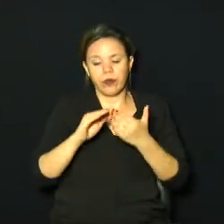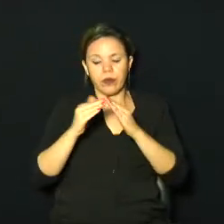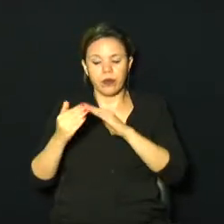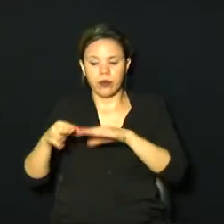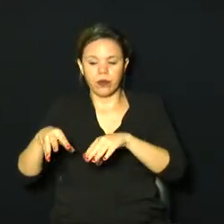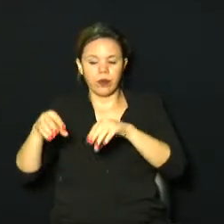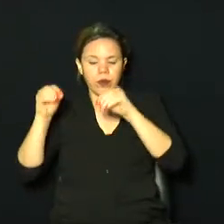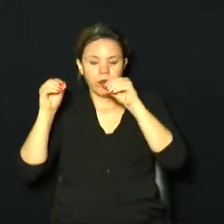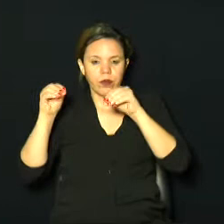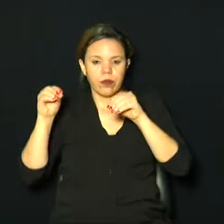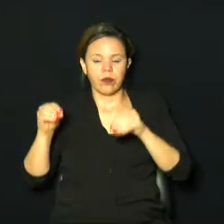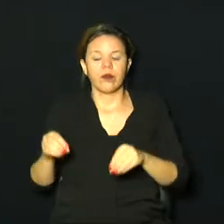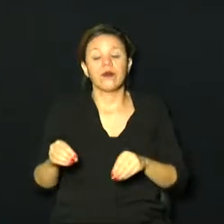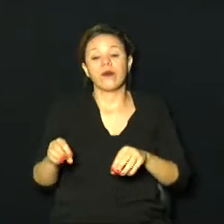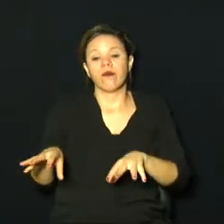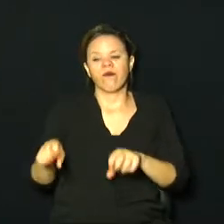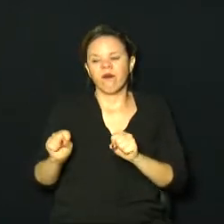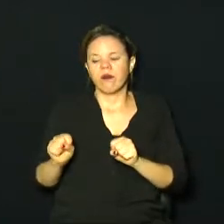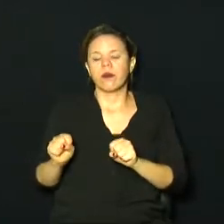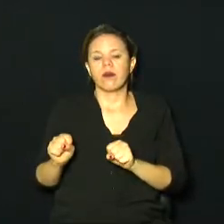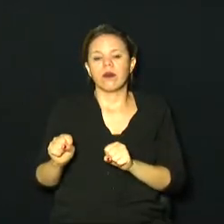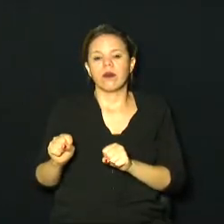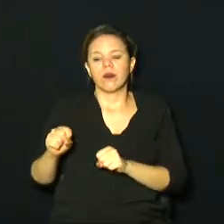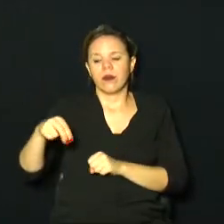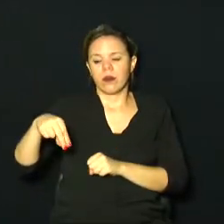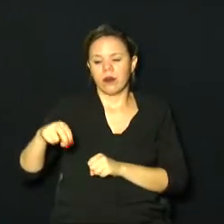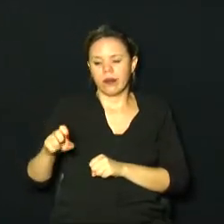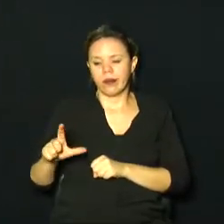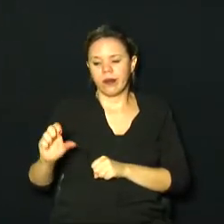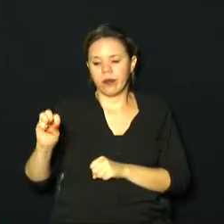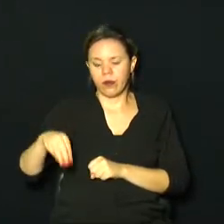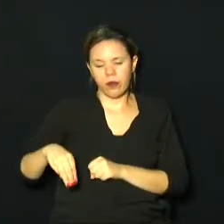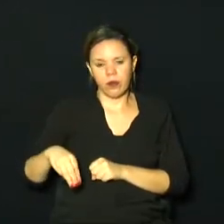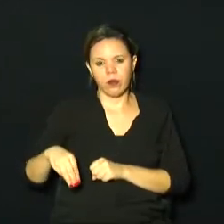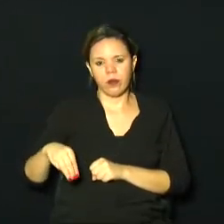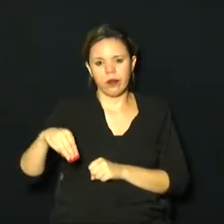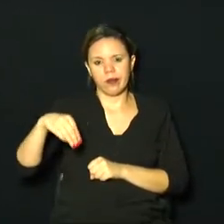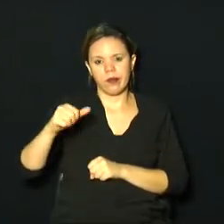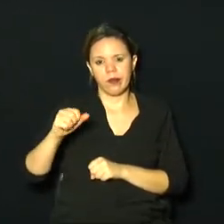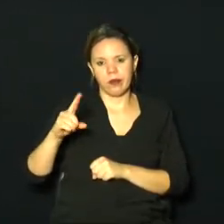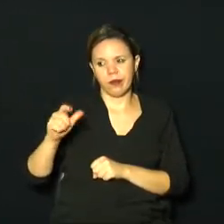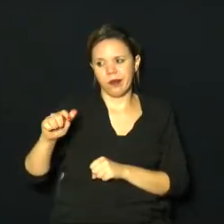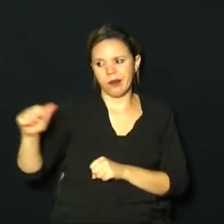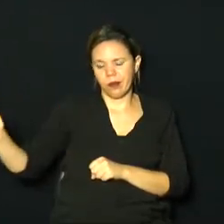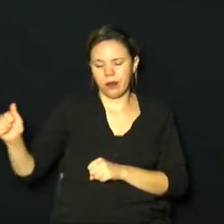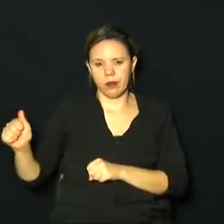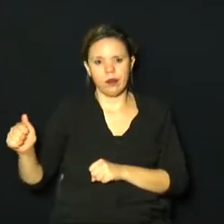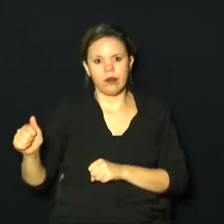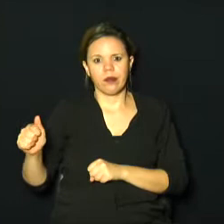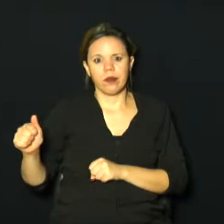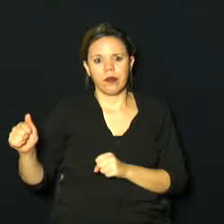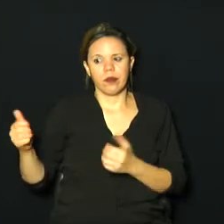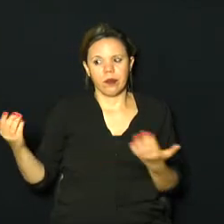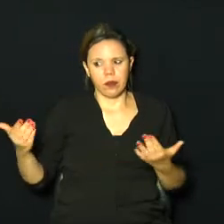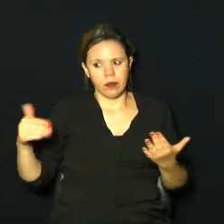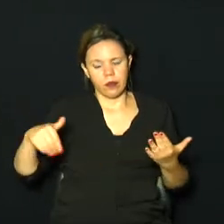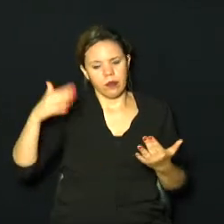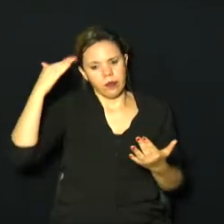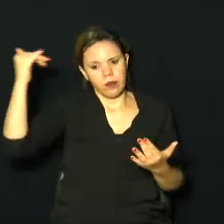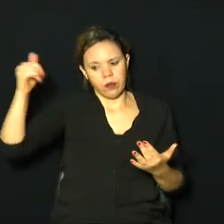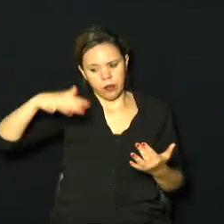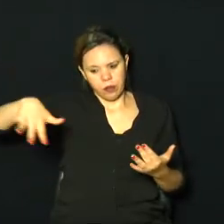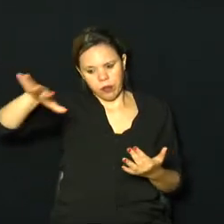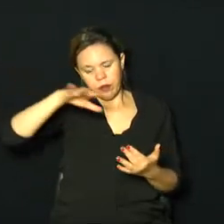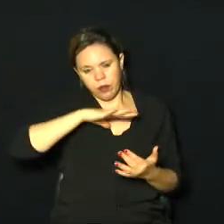ganhou uma expressão muito grande em toda a cidade, regionalmente, diante da